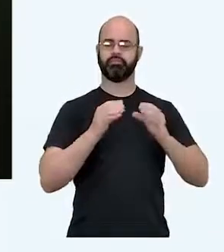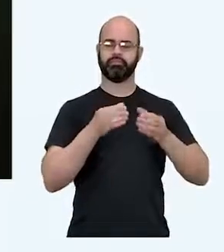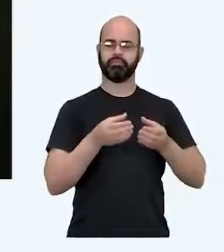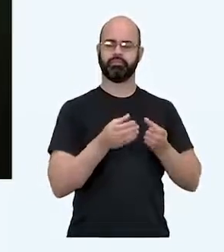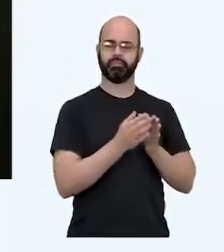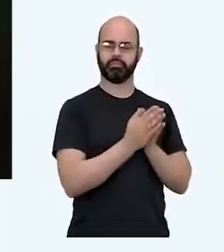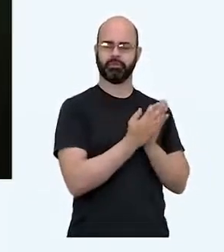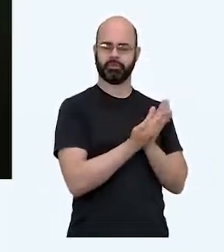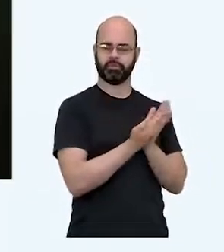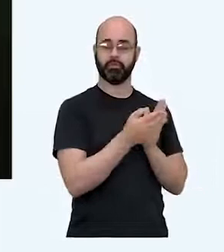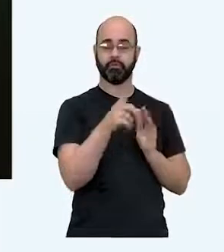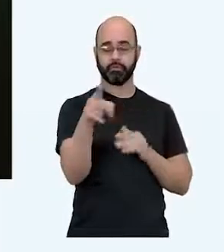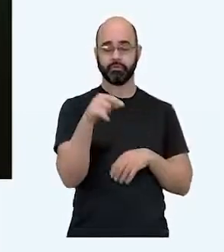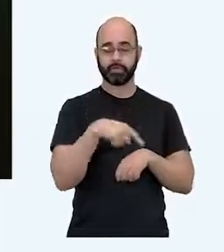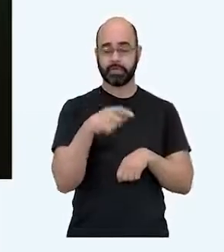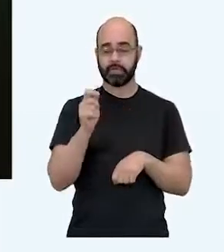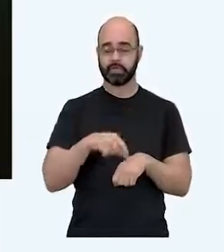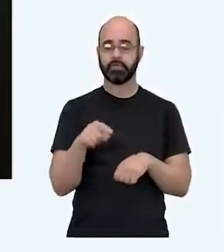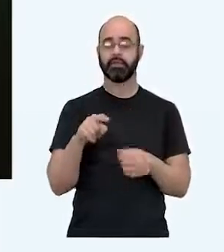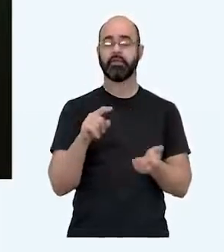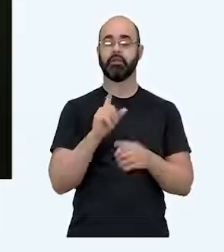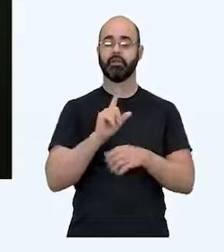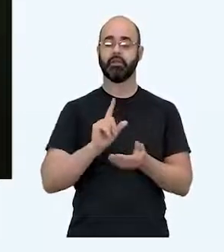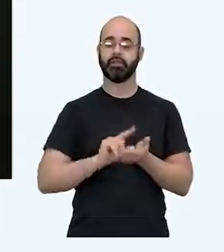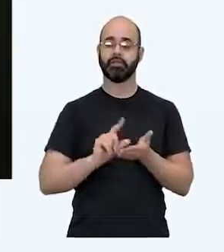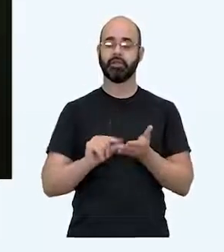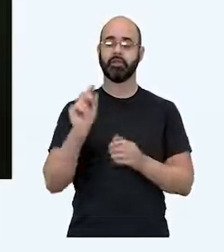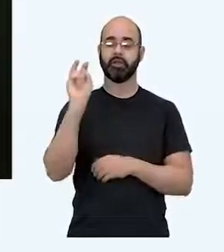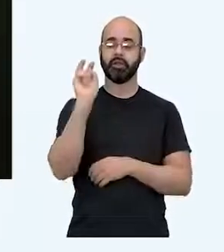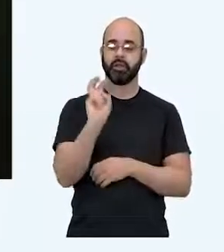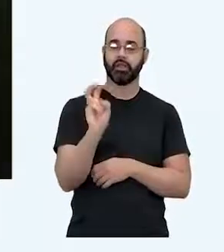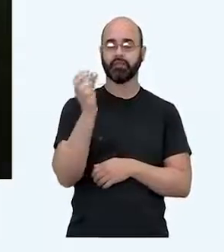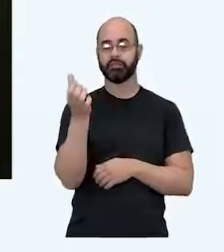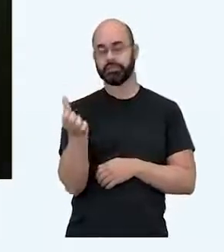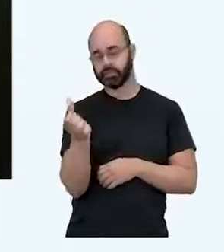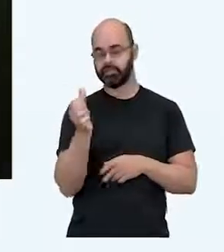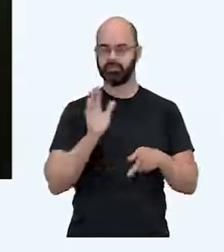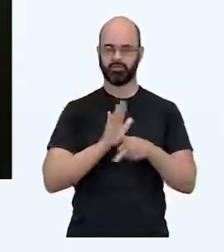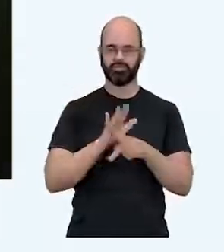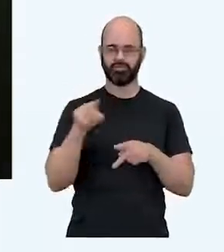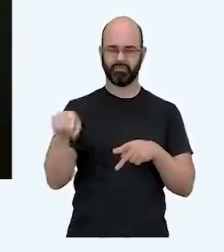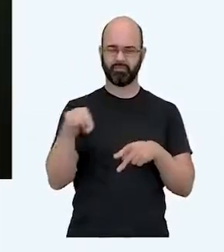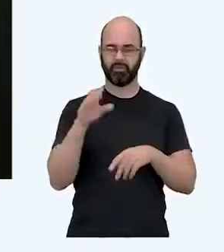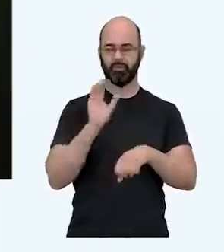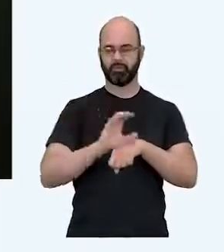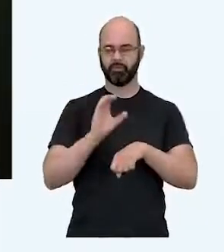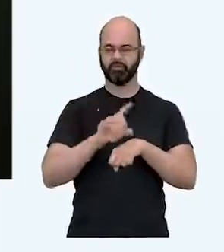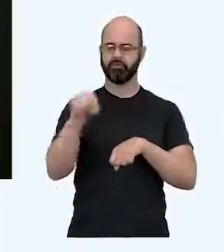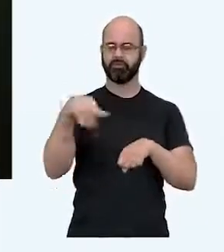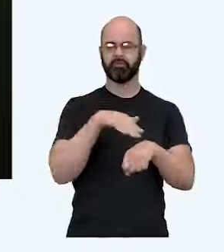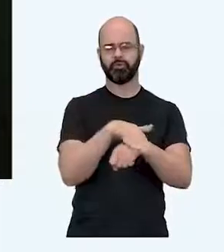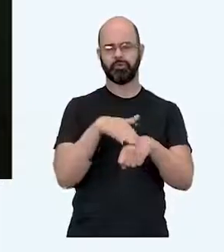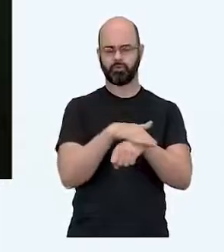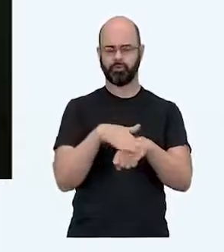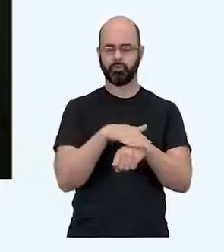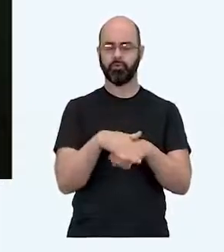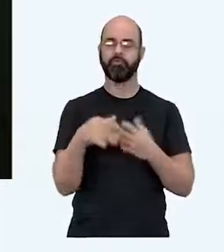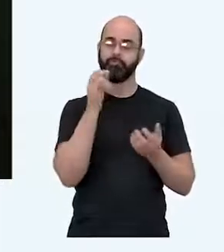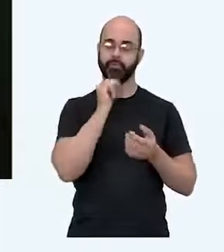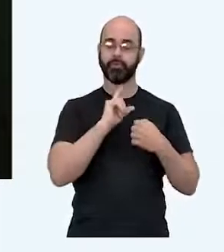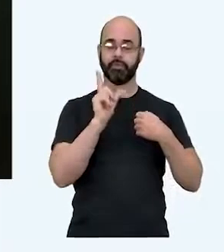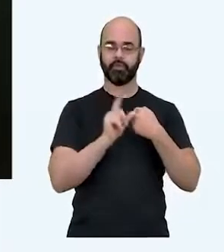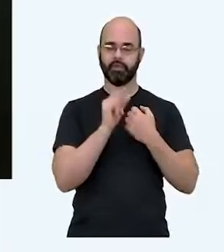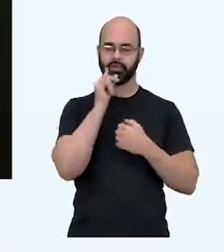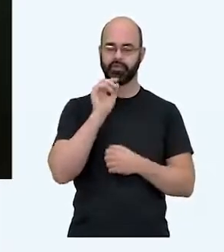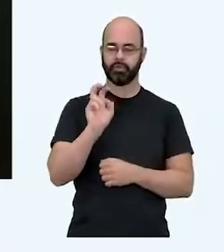oportunidade, leia os artigos 5º e 6º da nossa Constituição e fale sobre eles com seus amigos. É o artigo 5º, por